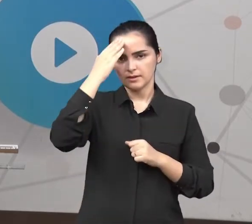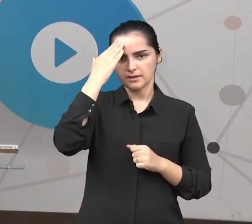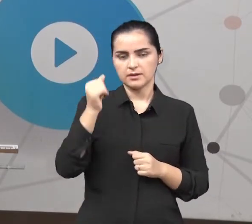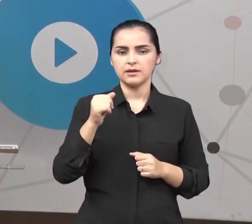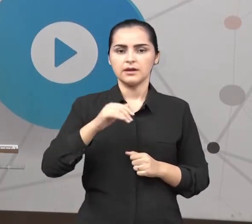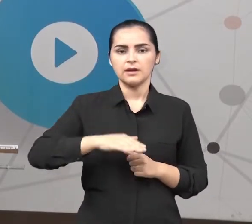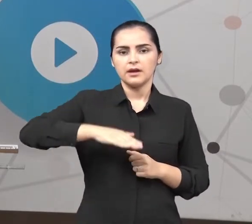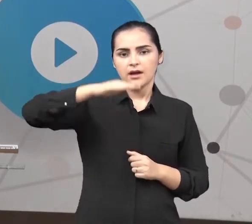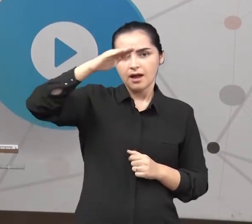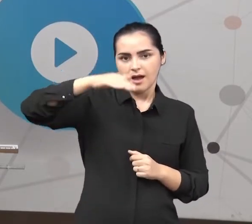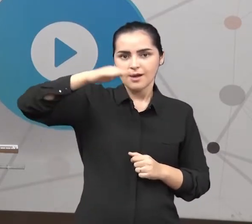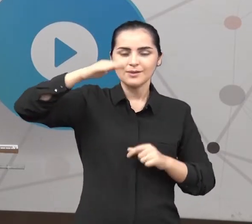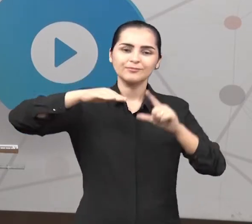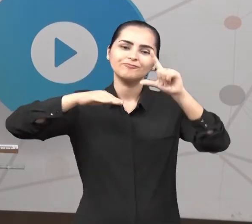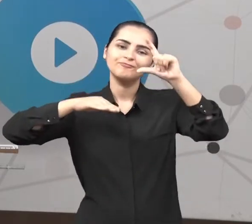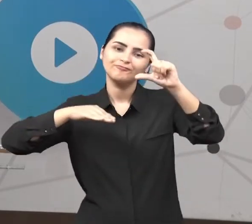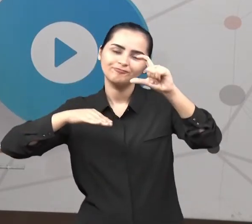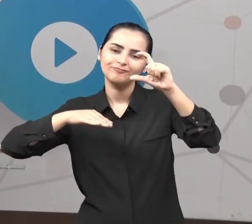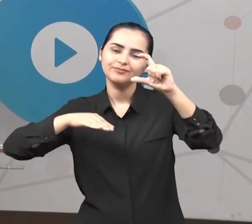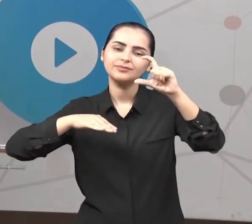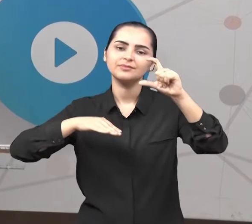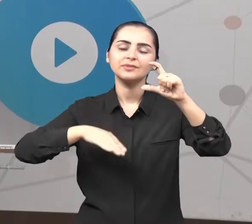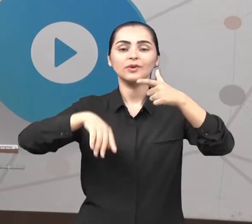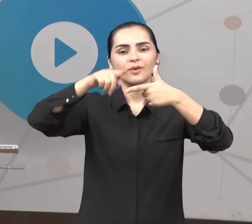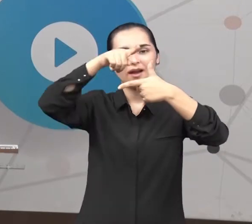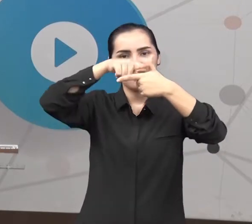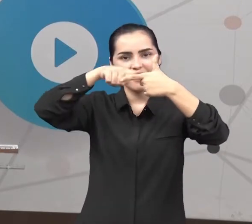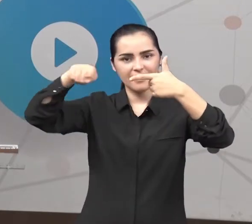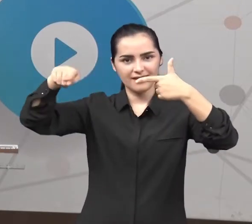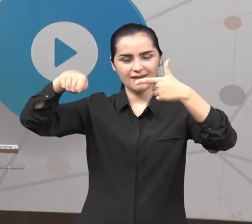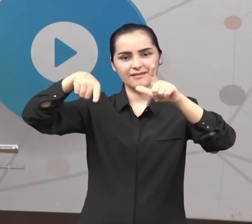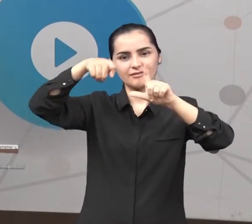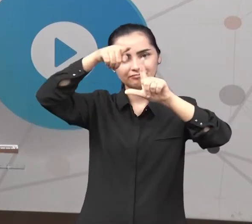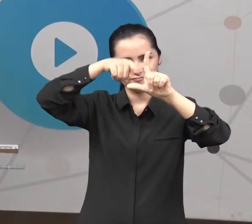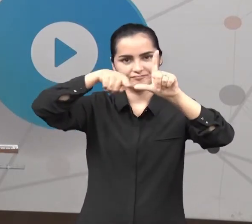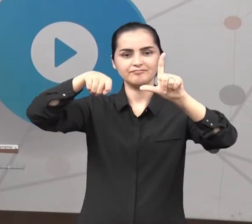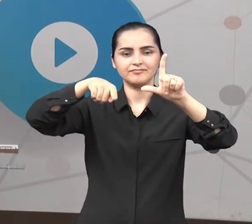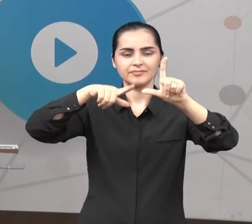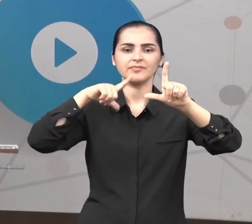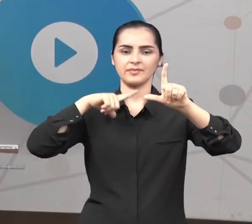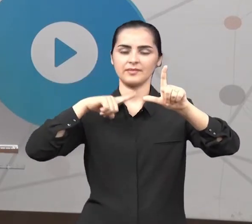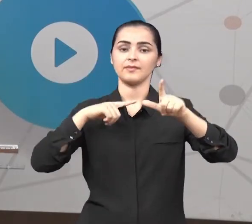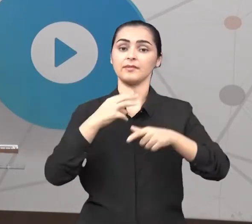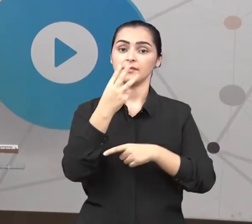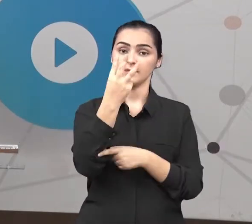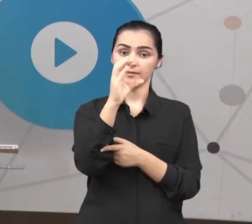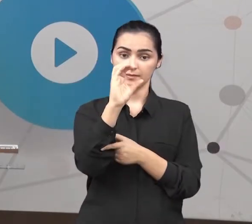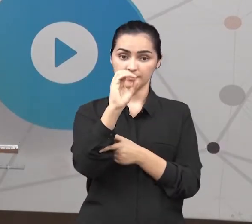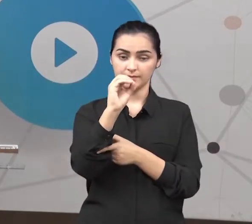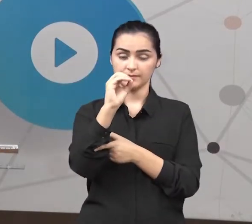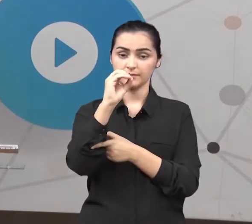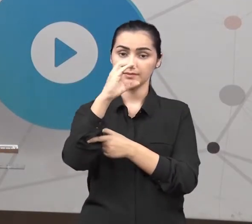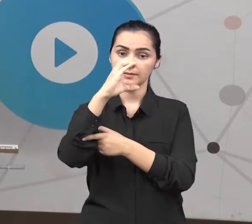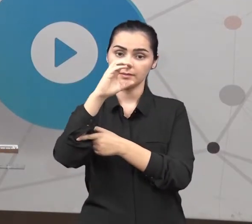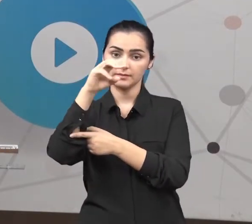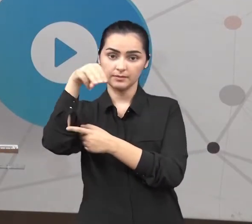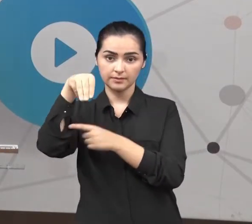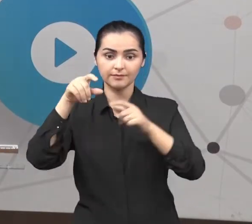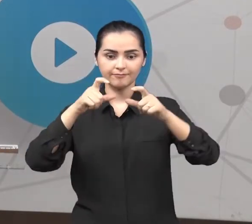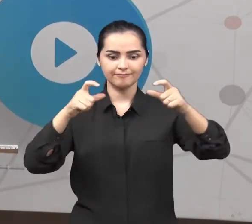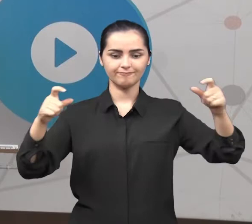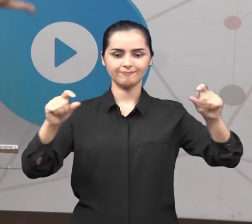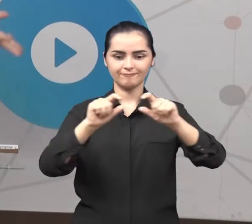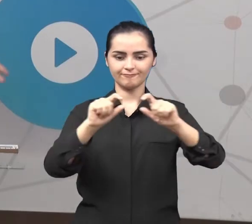dessa cola com esse instrumento chamado régua. Essa régua tem 30 centímetros.